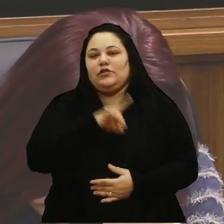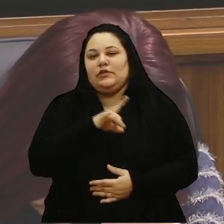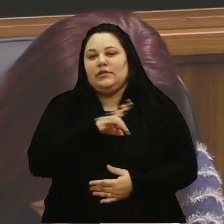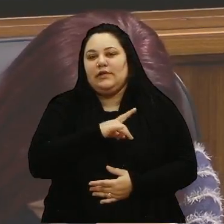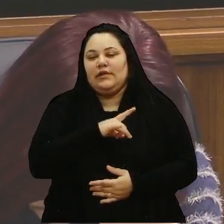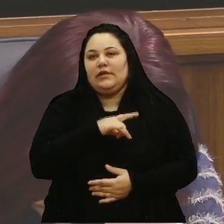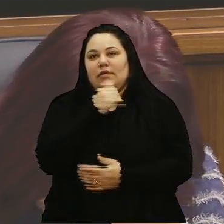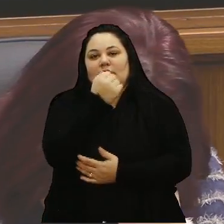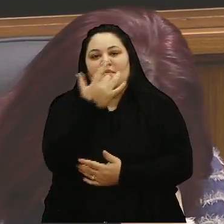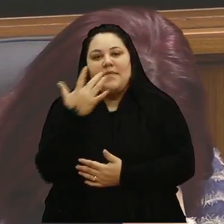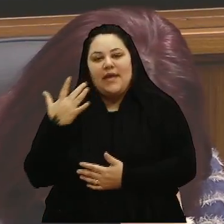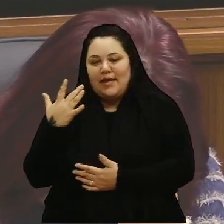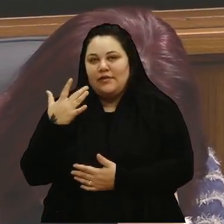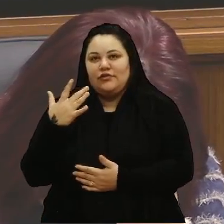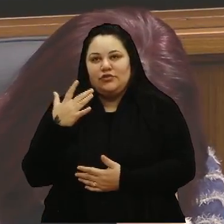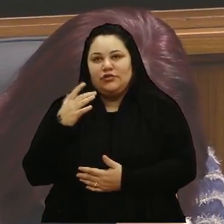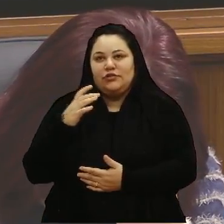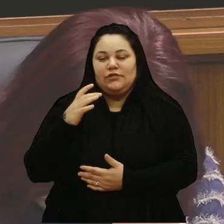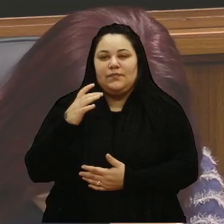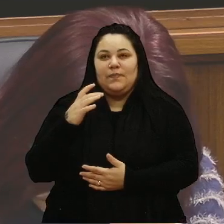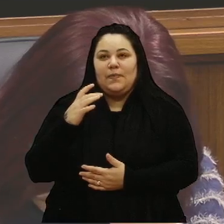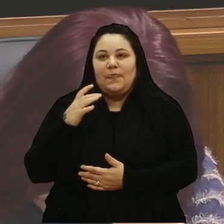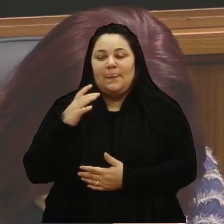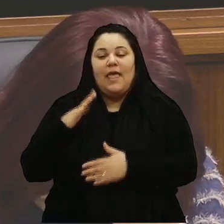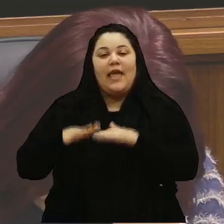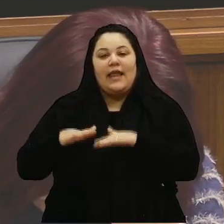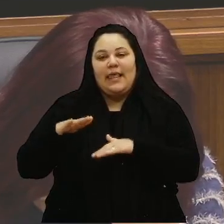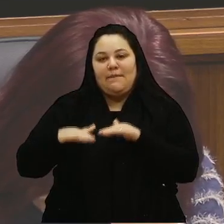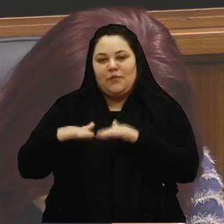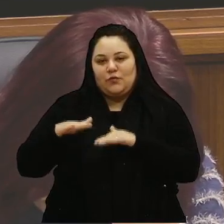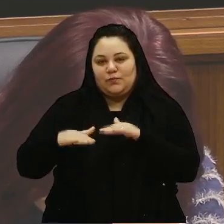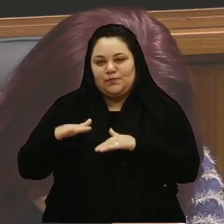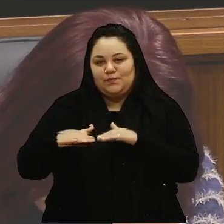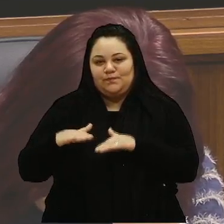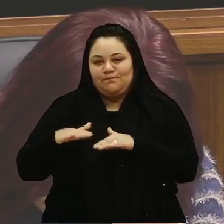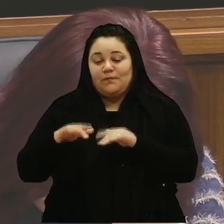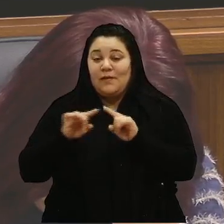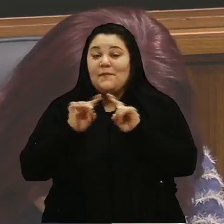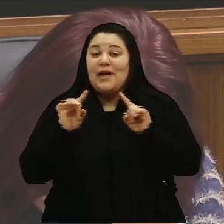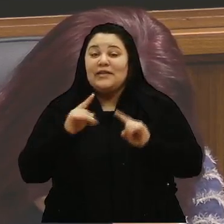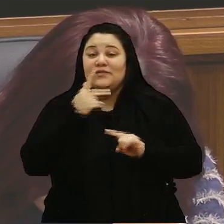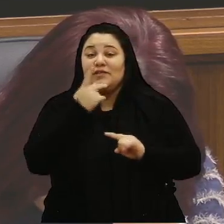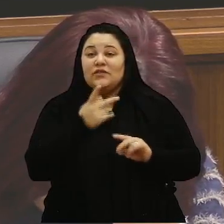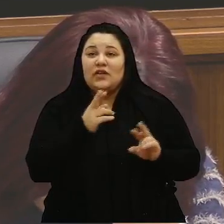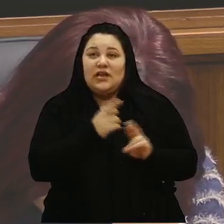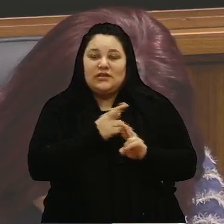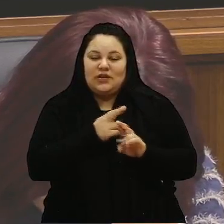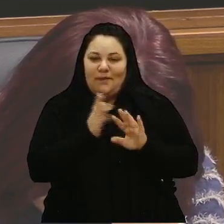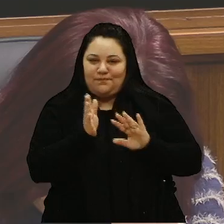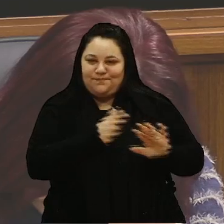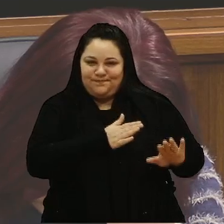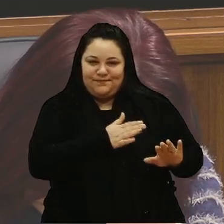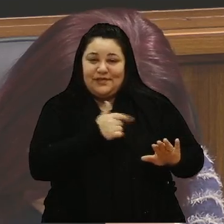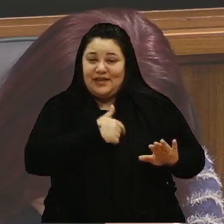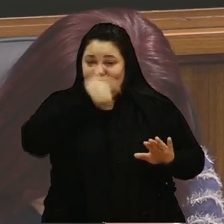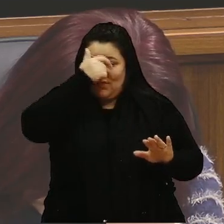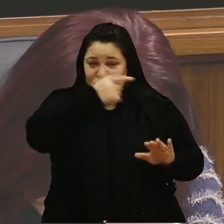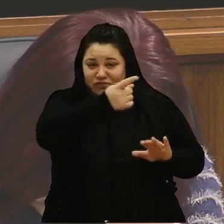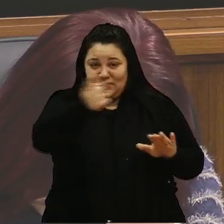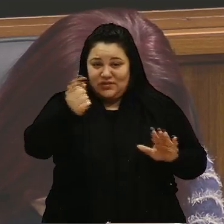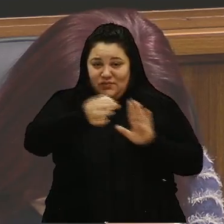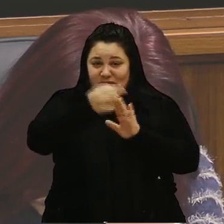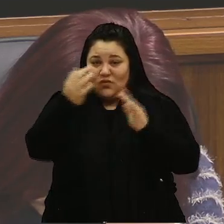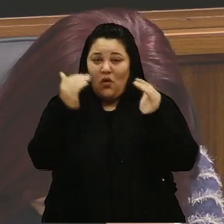ambiente ecologicamente equilibrado. Mas a gente parte para a questão que eu acho que é de consenso de todos nós. A